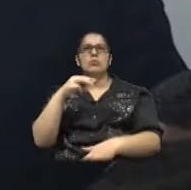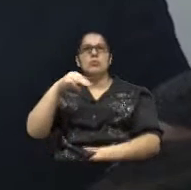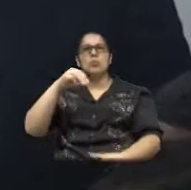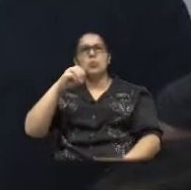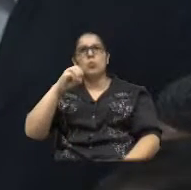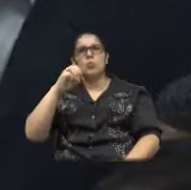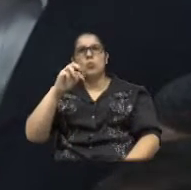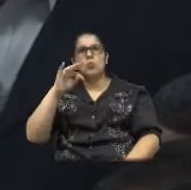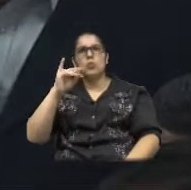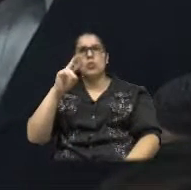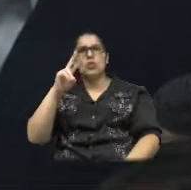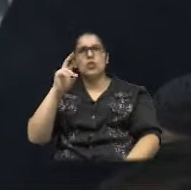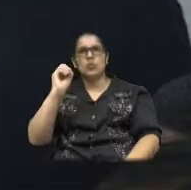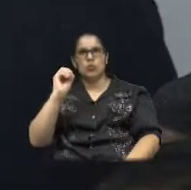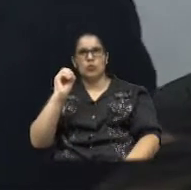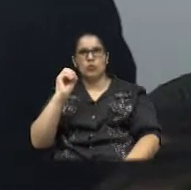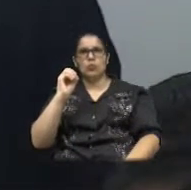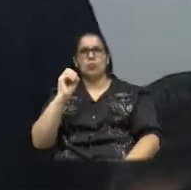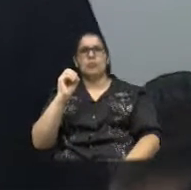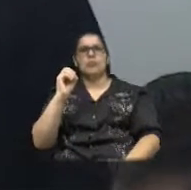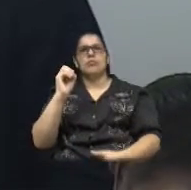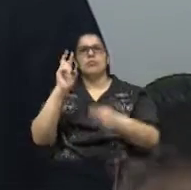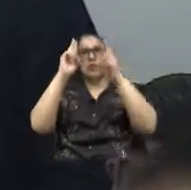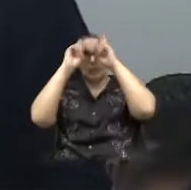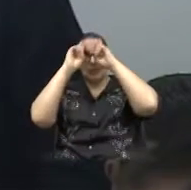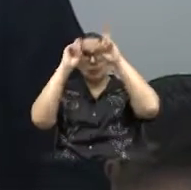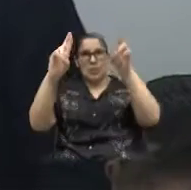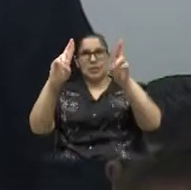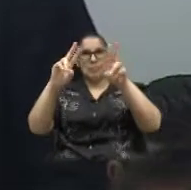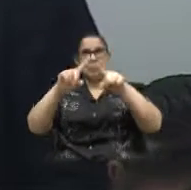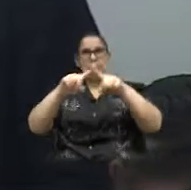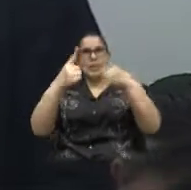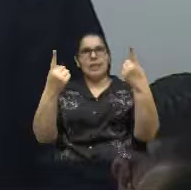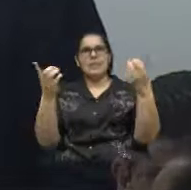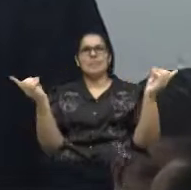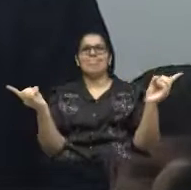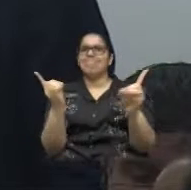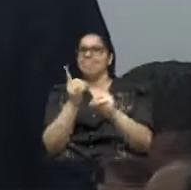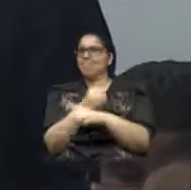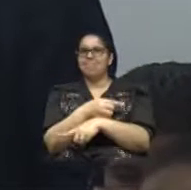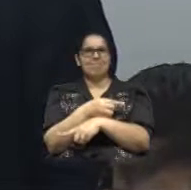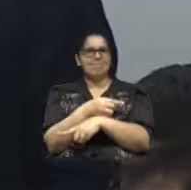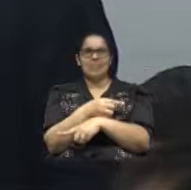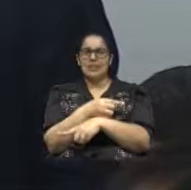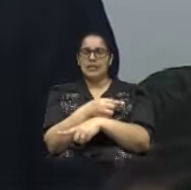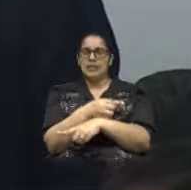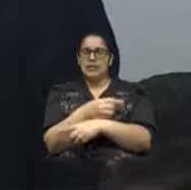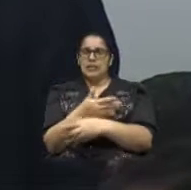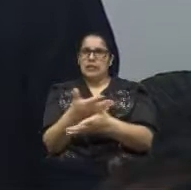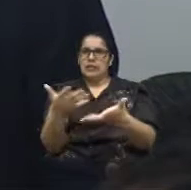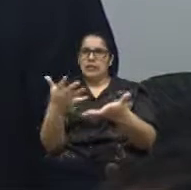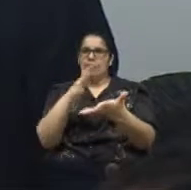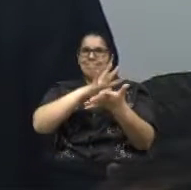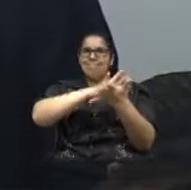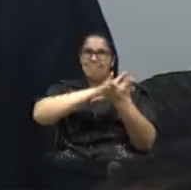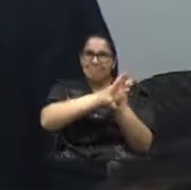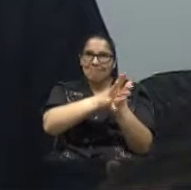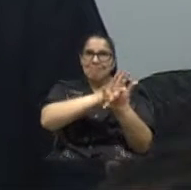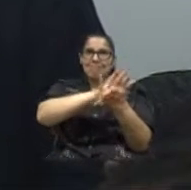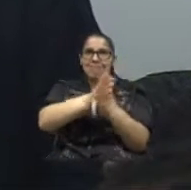E o que aconteceu? Foi ao contrário. Ele acabou realmente fazendo estrago